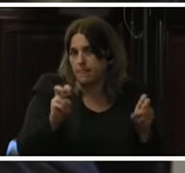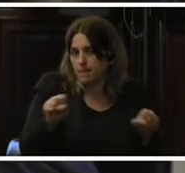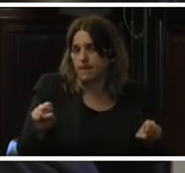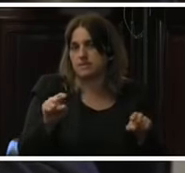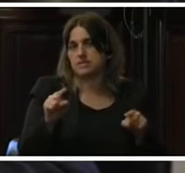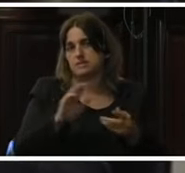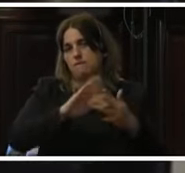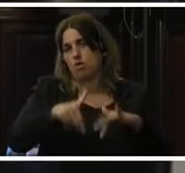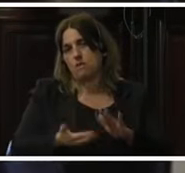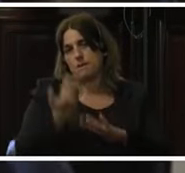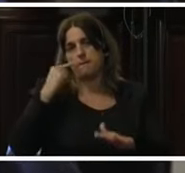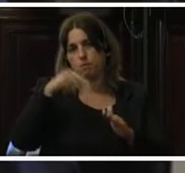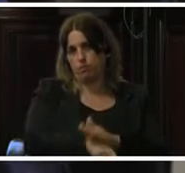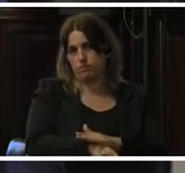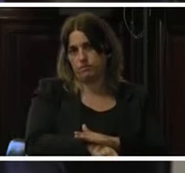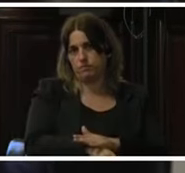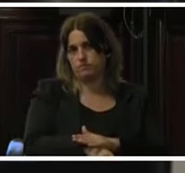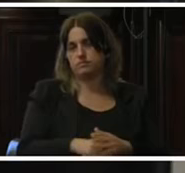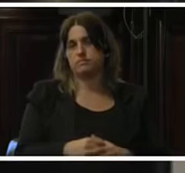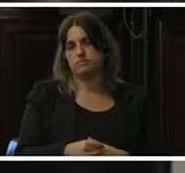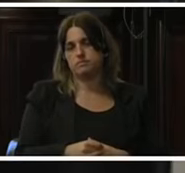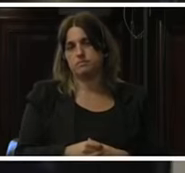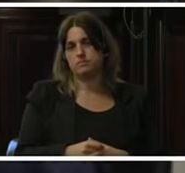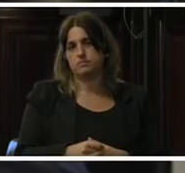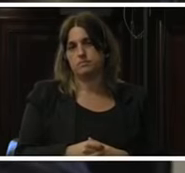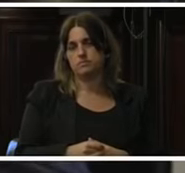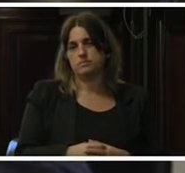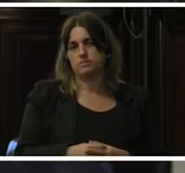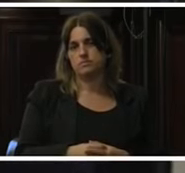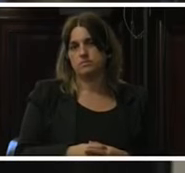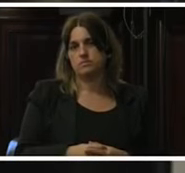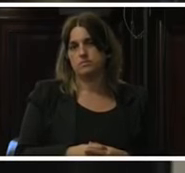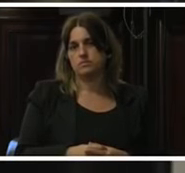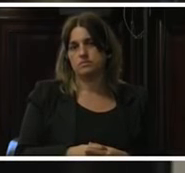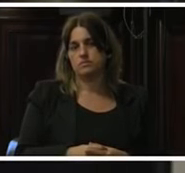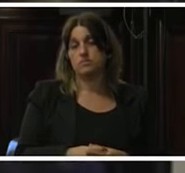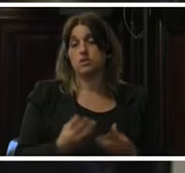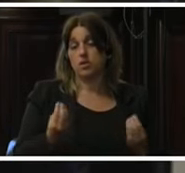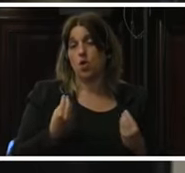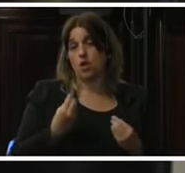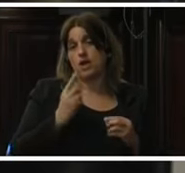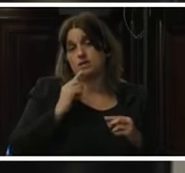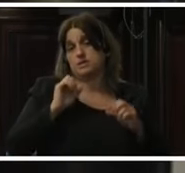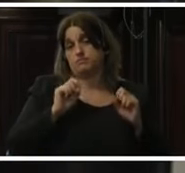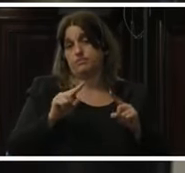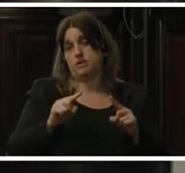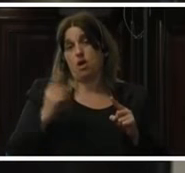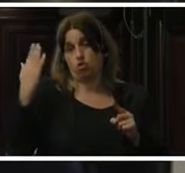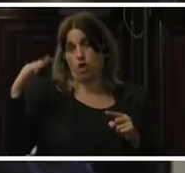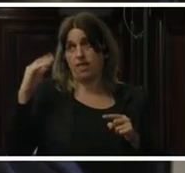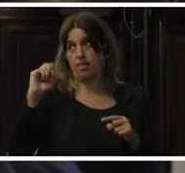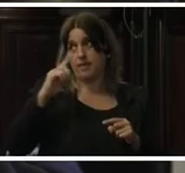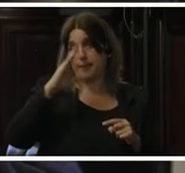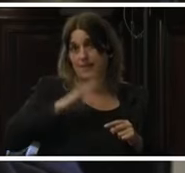aam deliberada com as respectivas autoridades brasileiras estão comunico